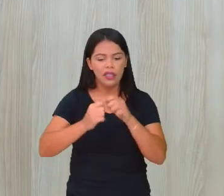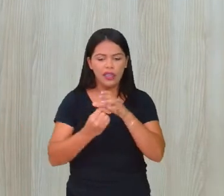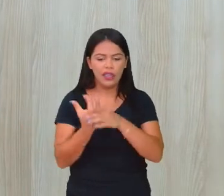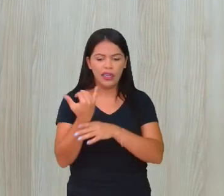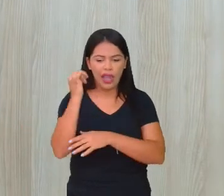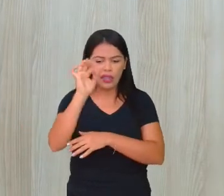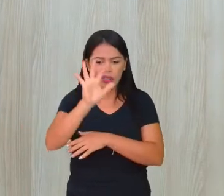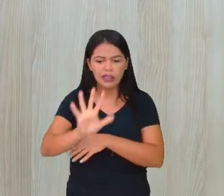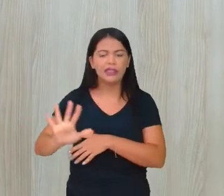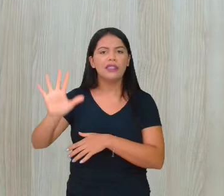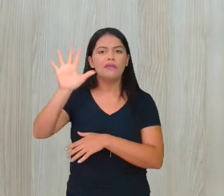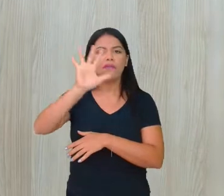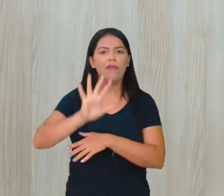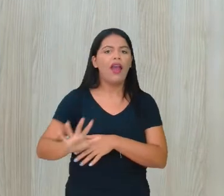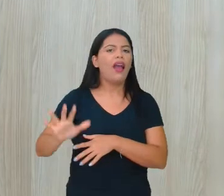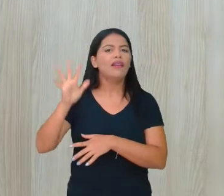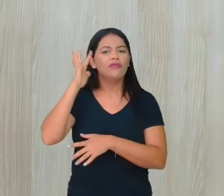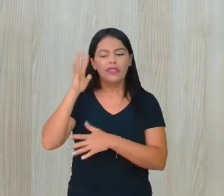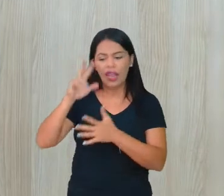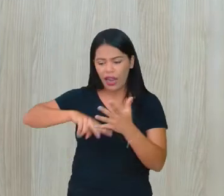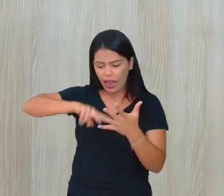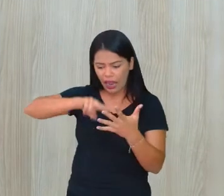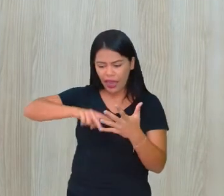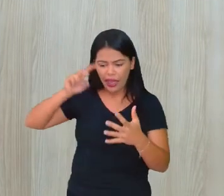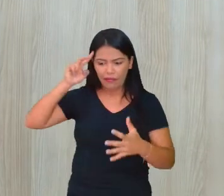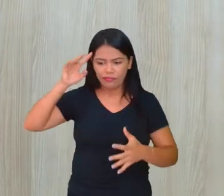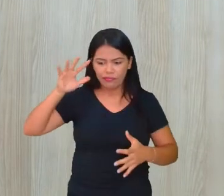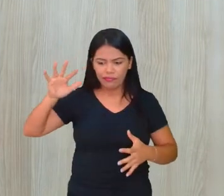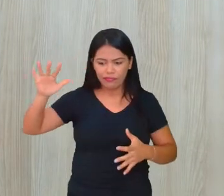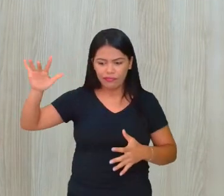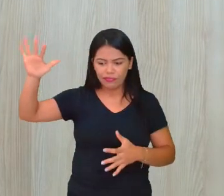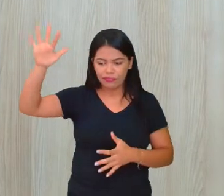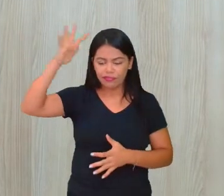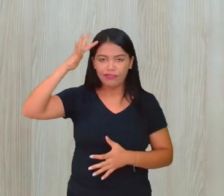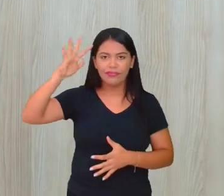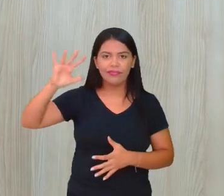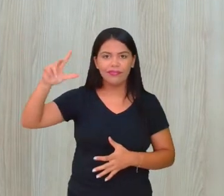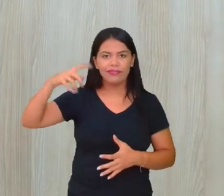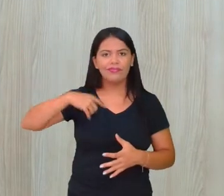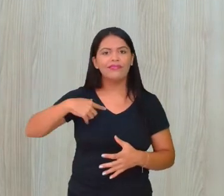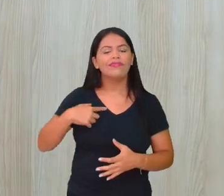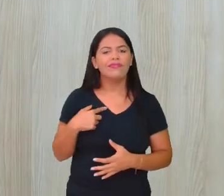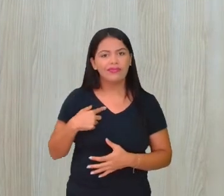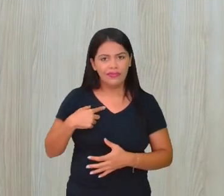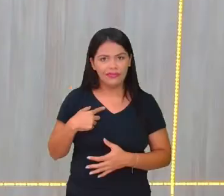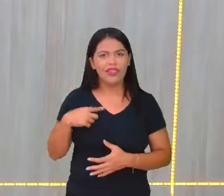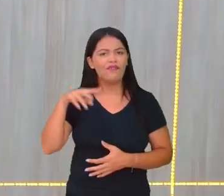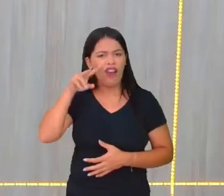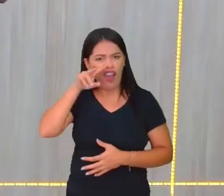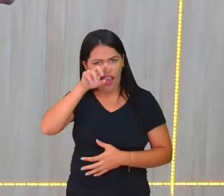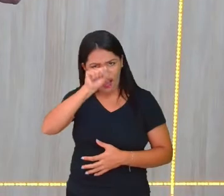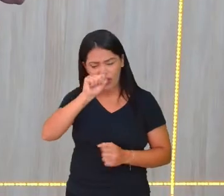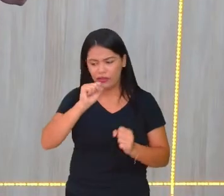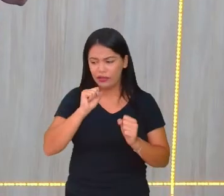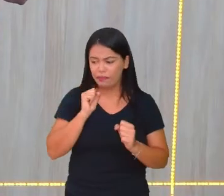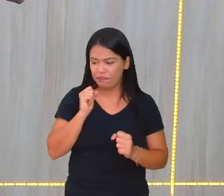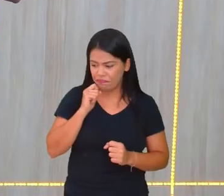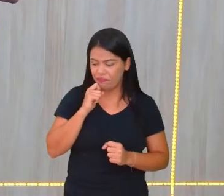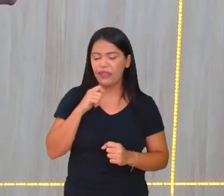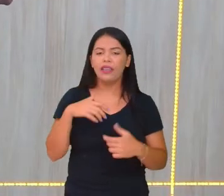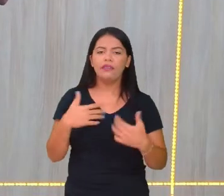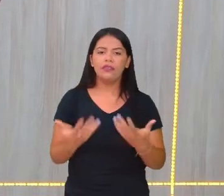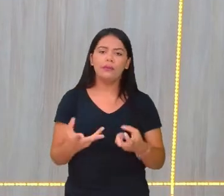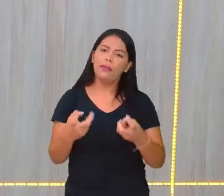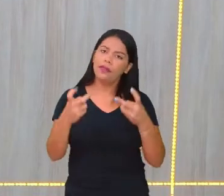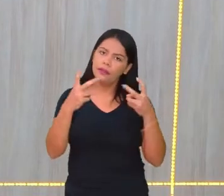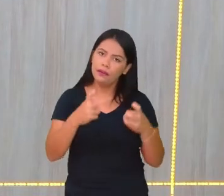mensagem, ela te pega, assim, você fica, nossa, realmente. Forte, não é? Então, poema, não é? Quando a professora